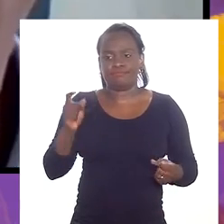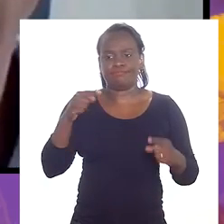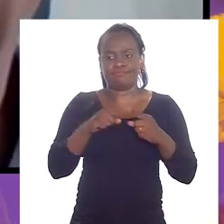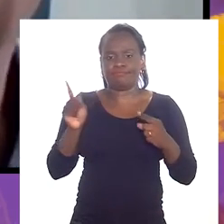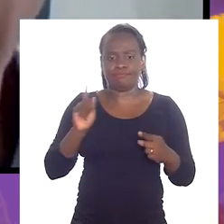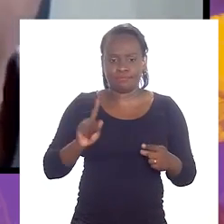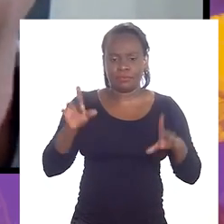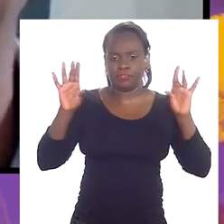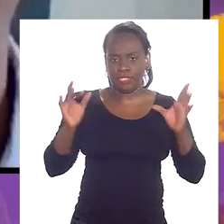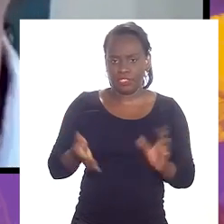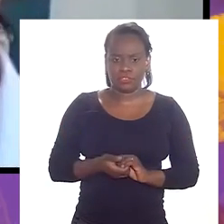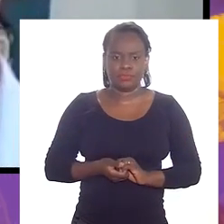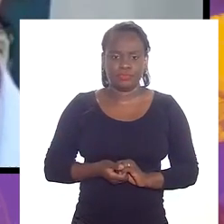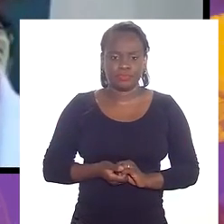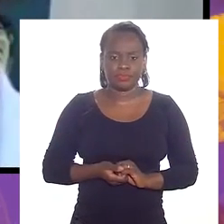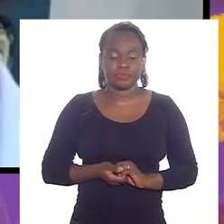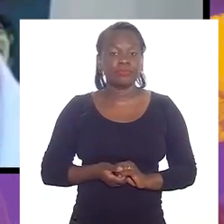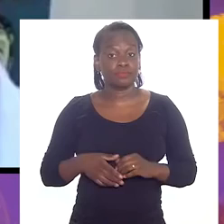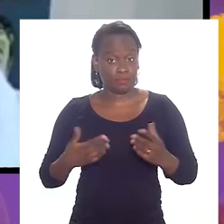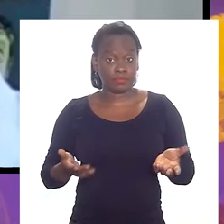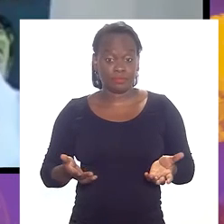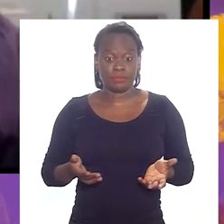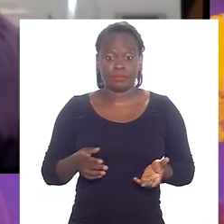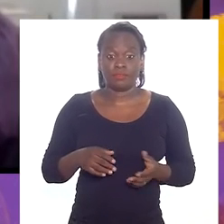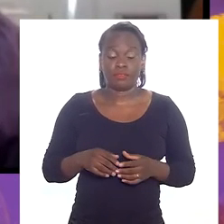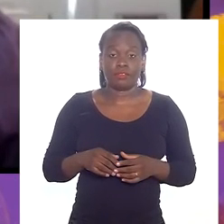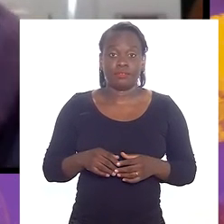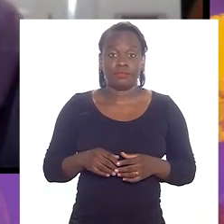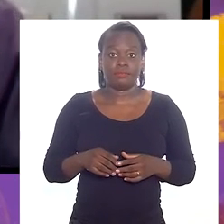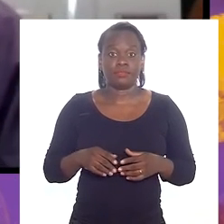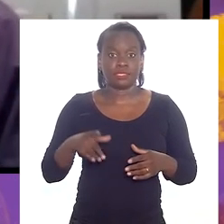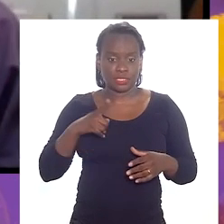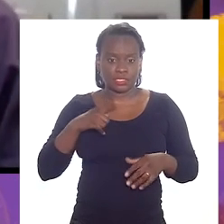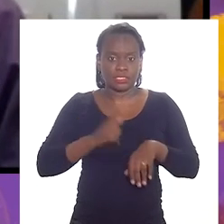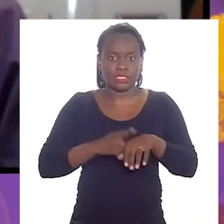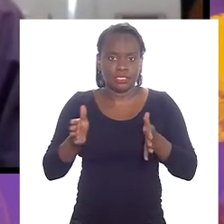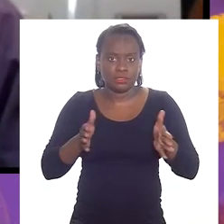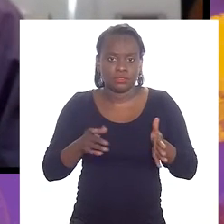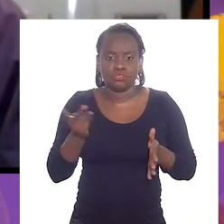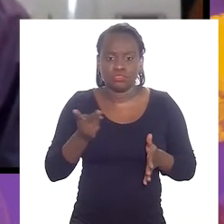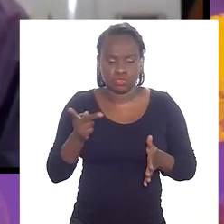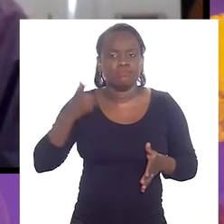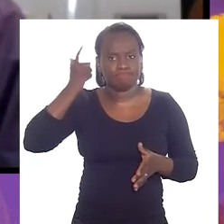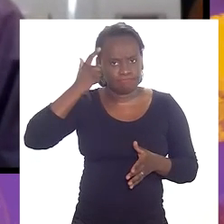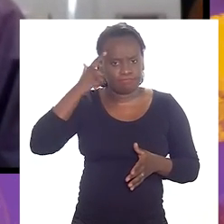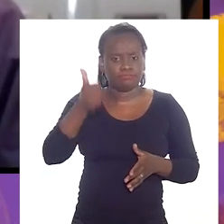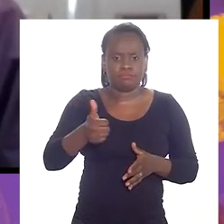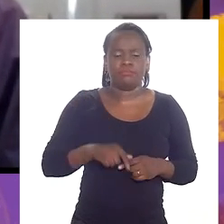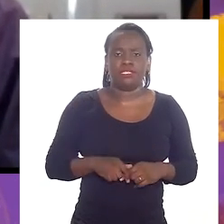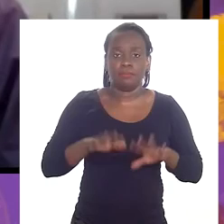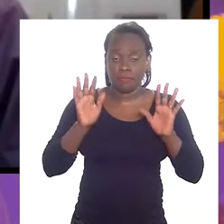em a ter esse privilégio E ai eu vejo um momento de ambos de